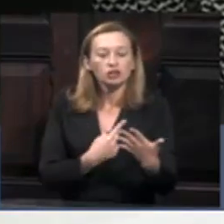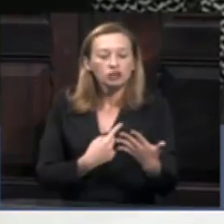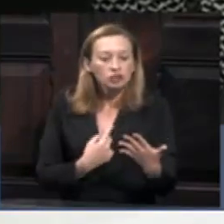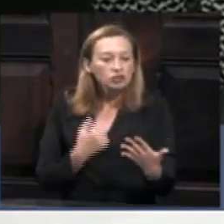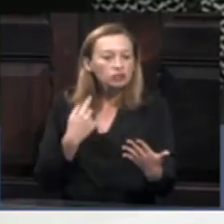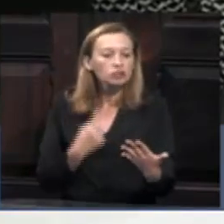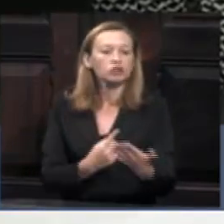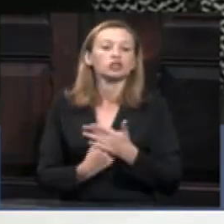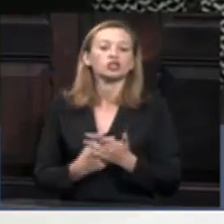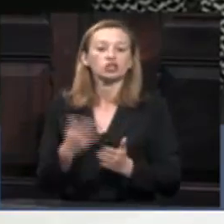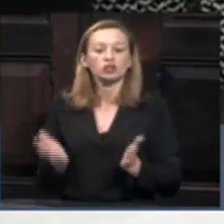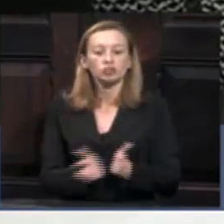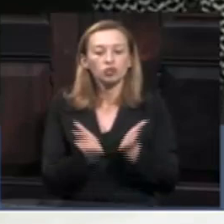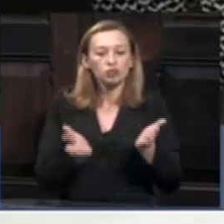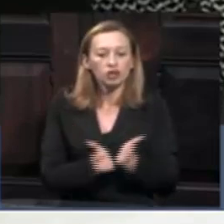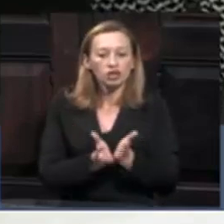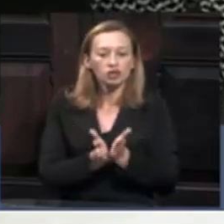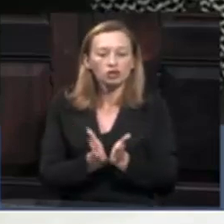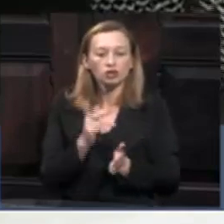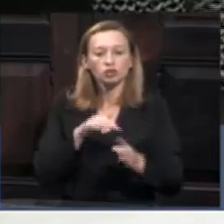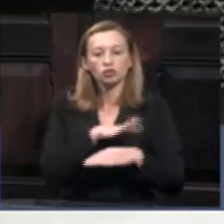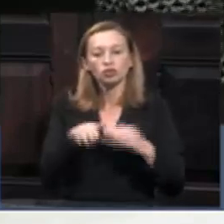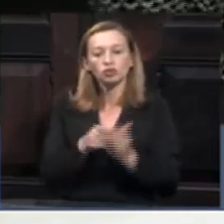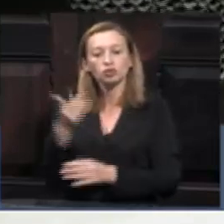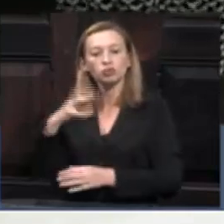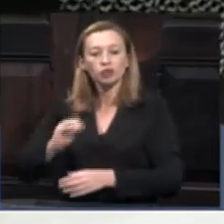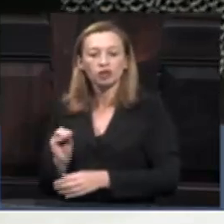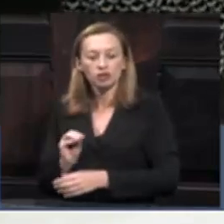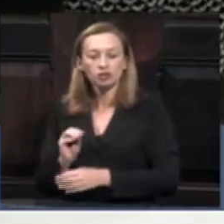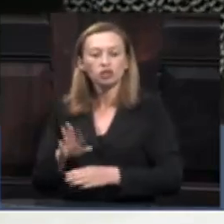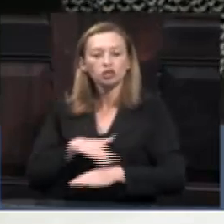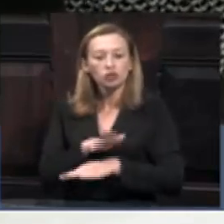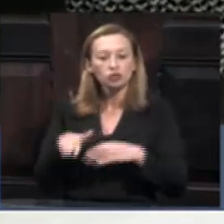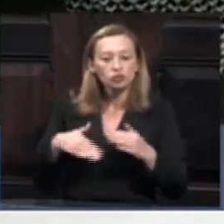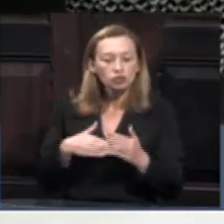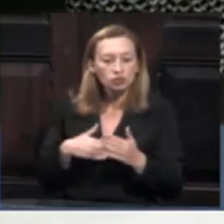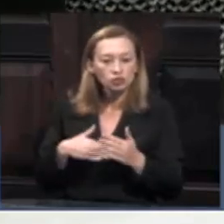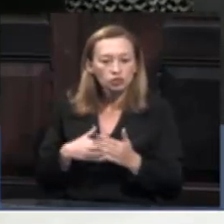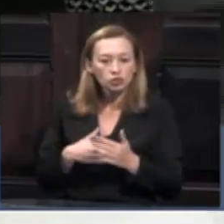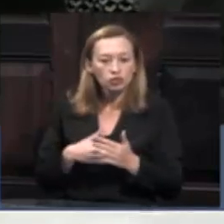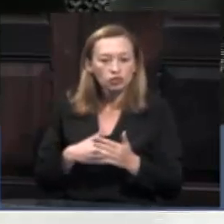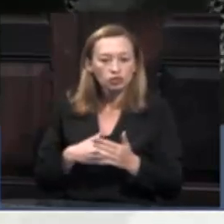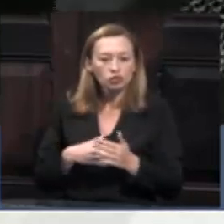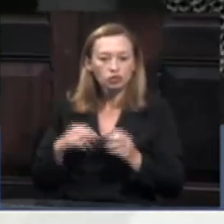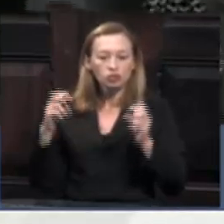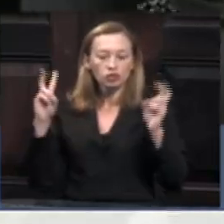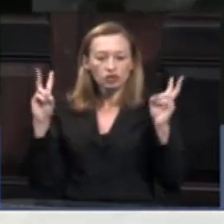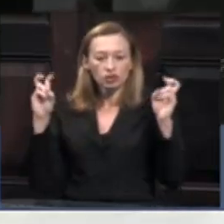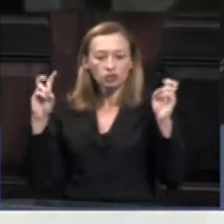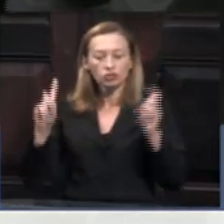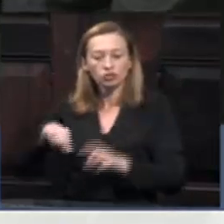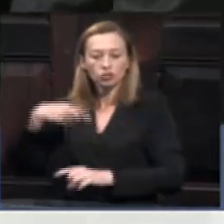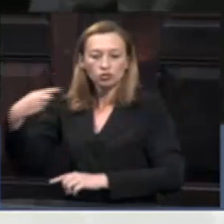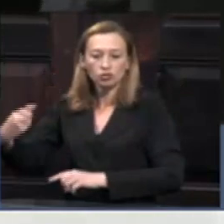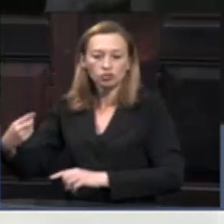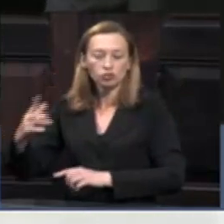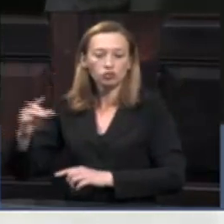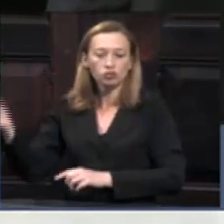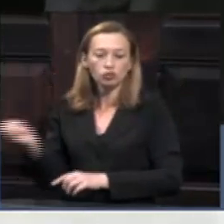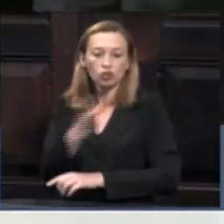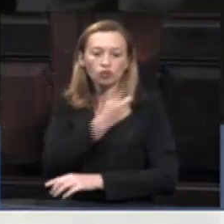Orgânica, o Plano Plurianual e todas as condições para o próximo governo